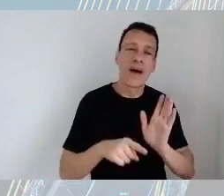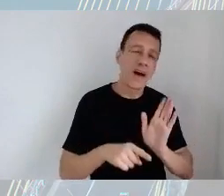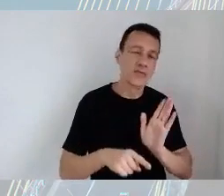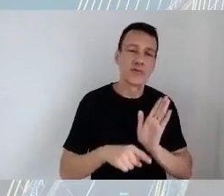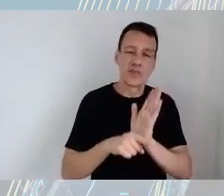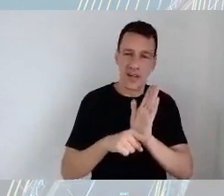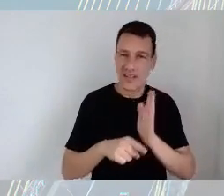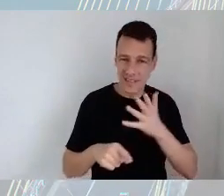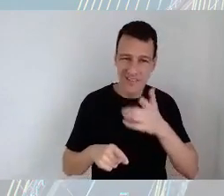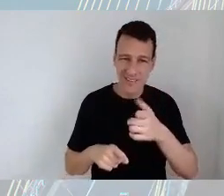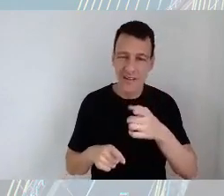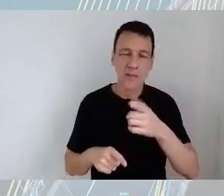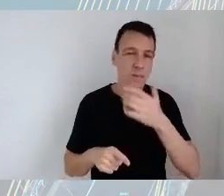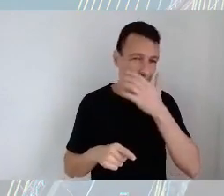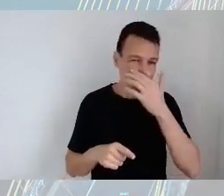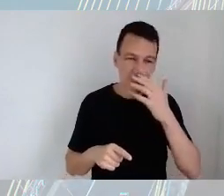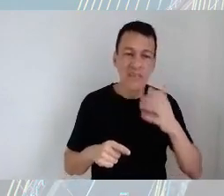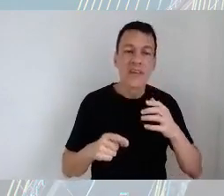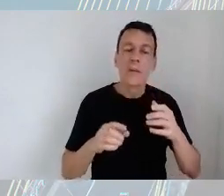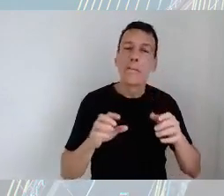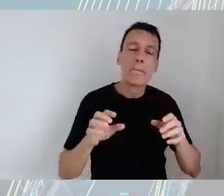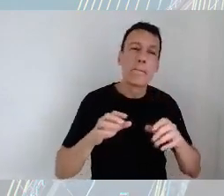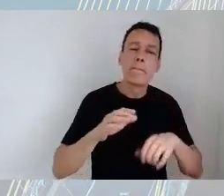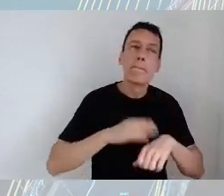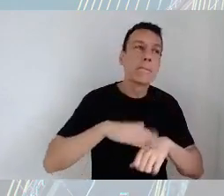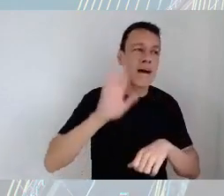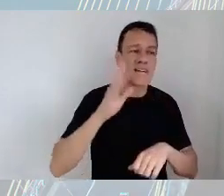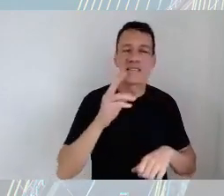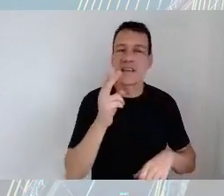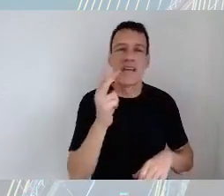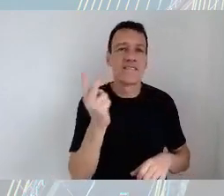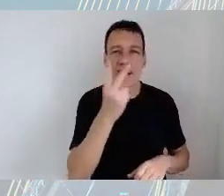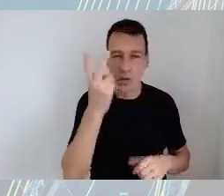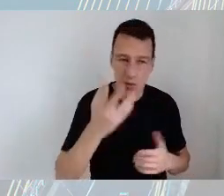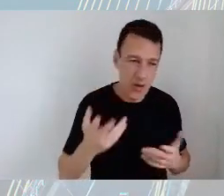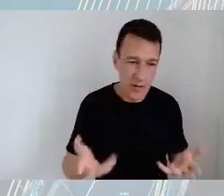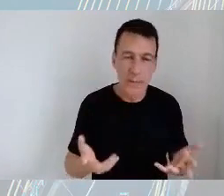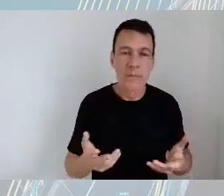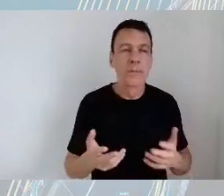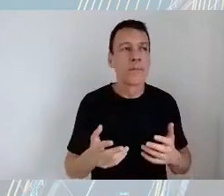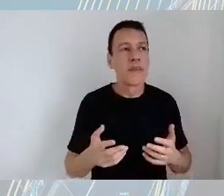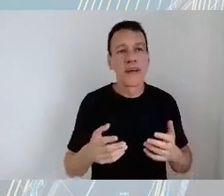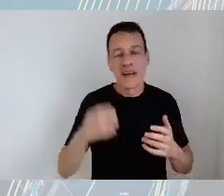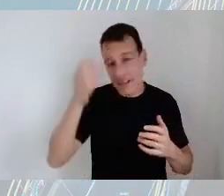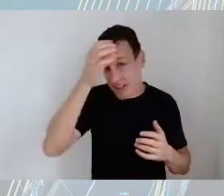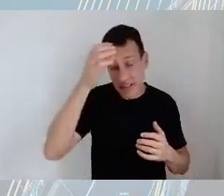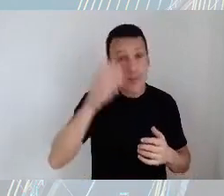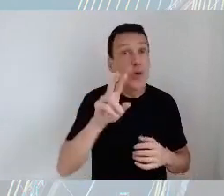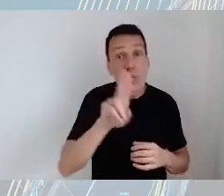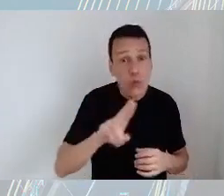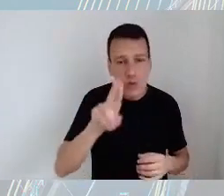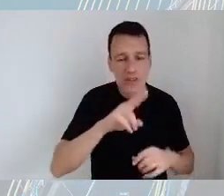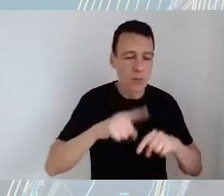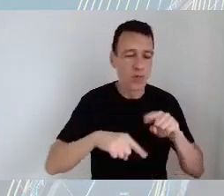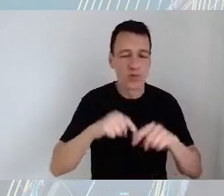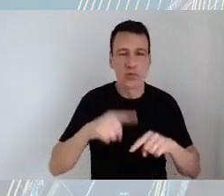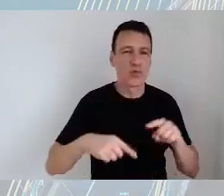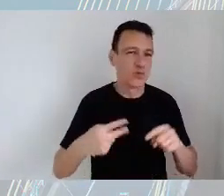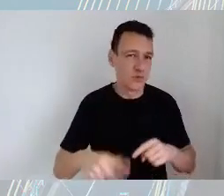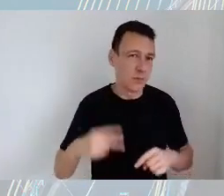né? Conseguir fazer com que a gente tenha mais clientes que estão investindo conosco e estão usando nossos produtos bancários. Gerar